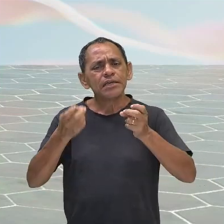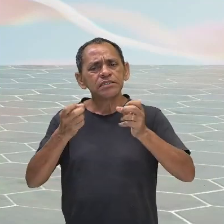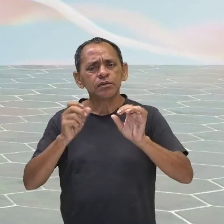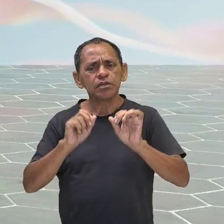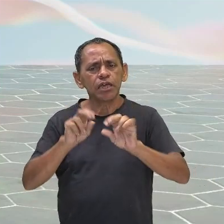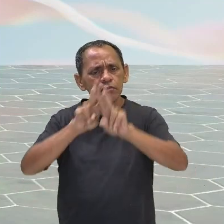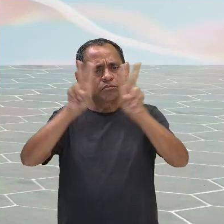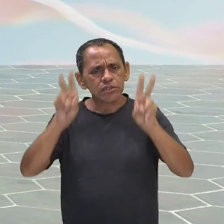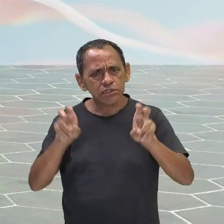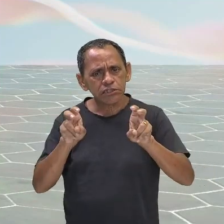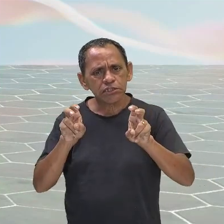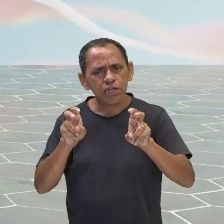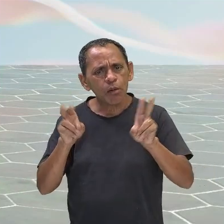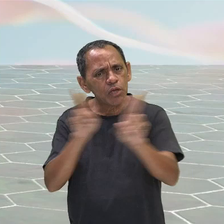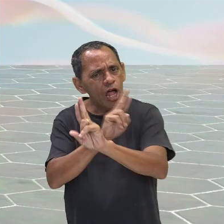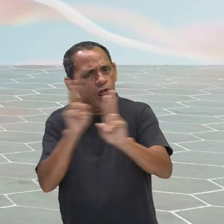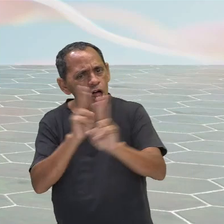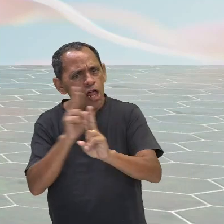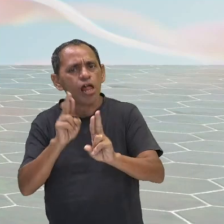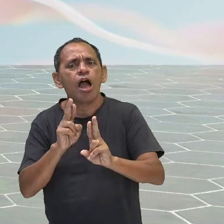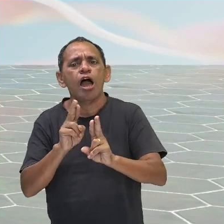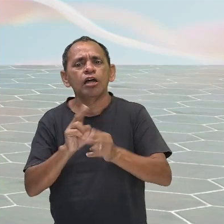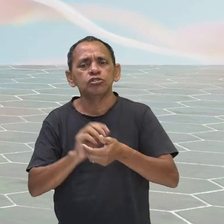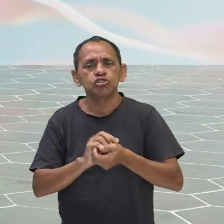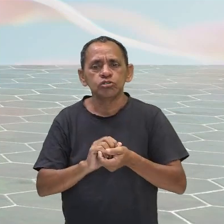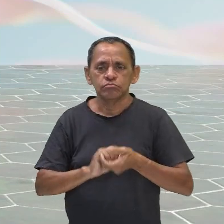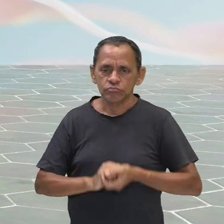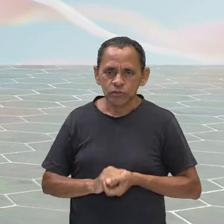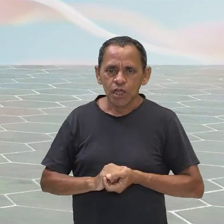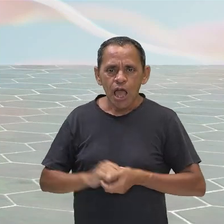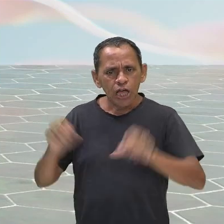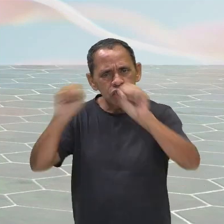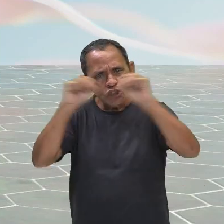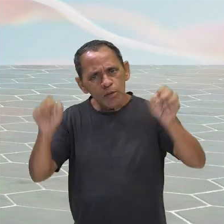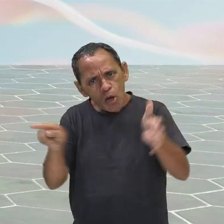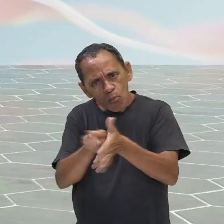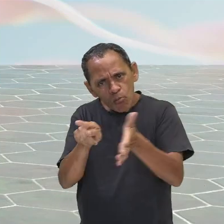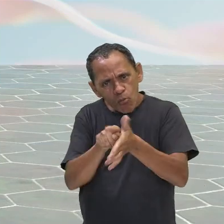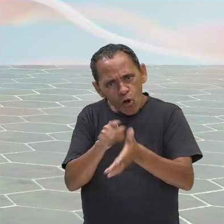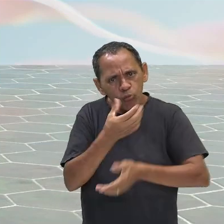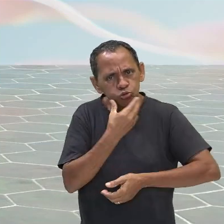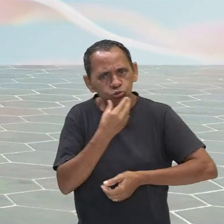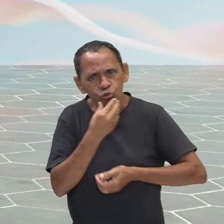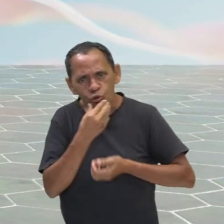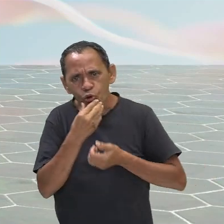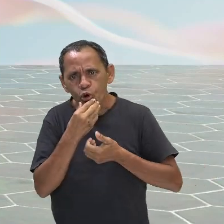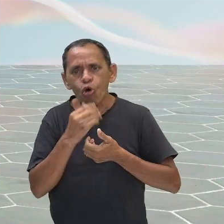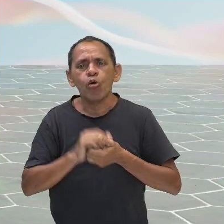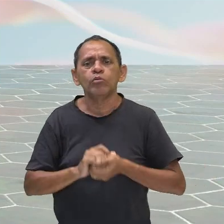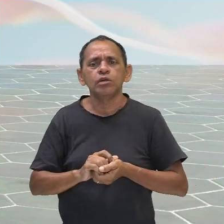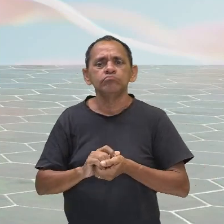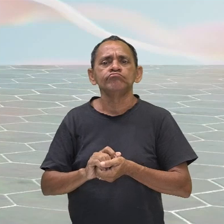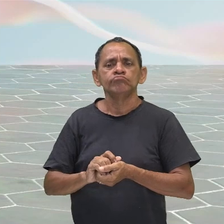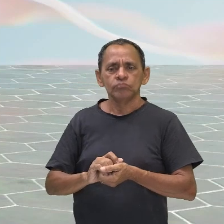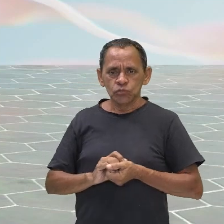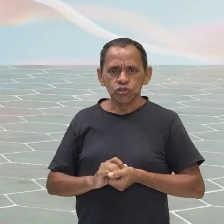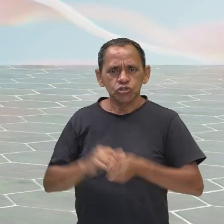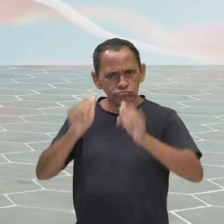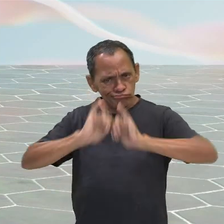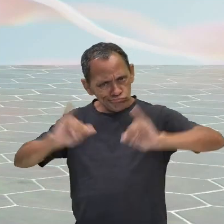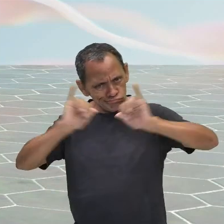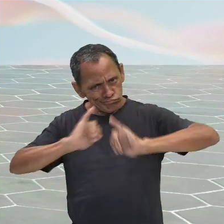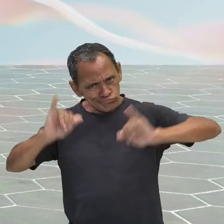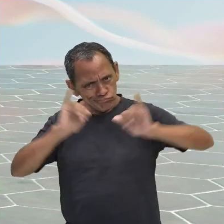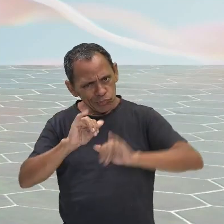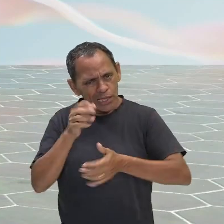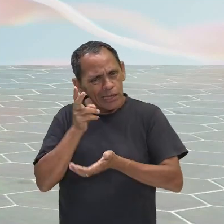assuntos relacionados à reprodução humana estão aí sendo veiculados desde sempre, né? São assuntos